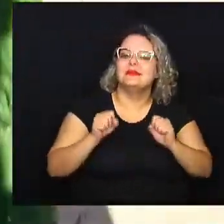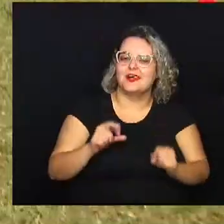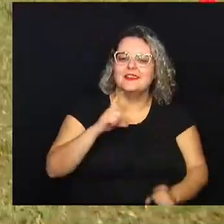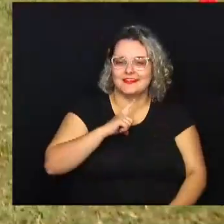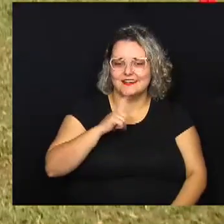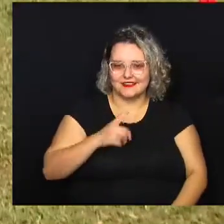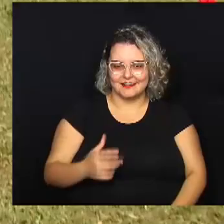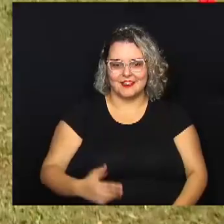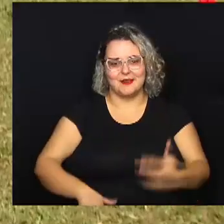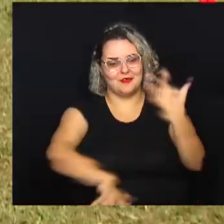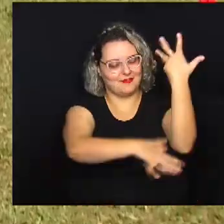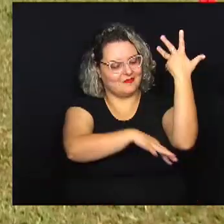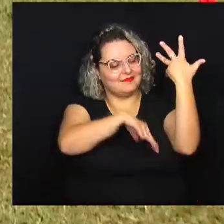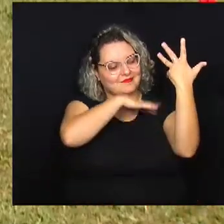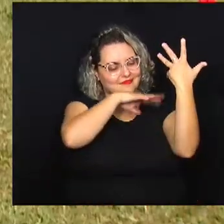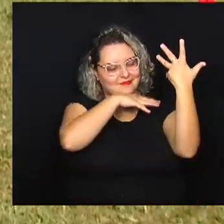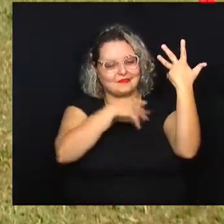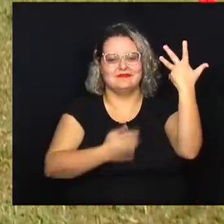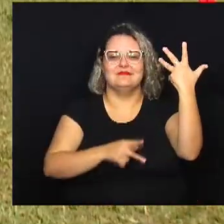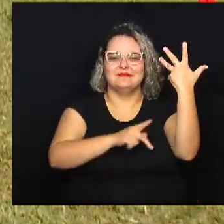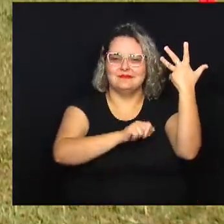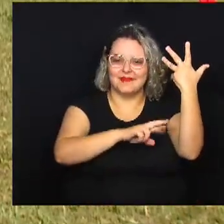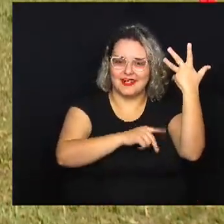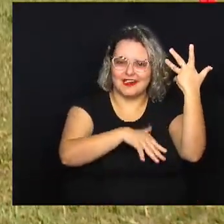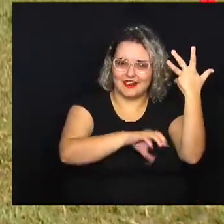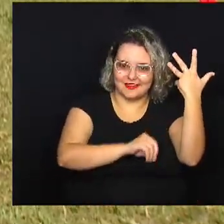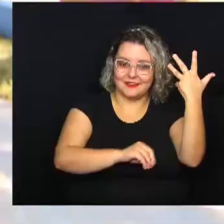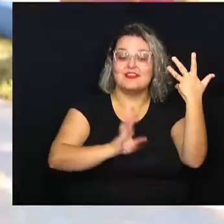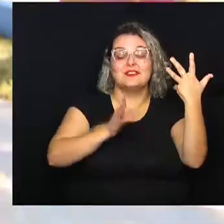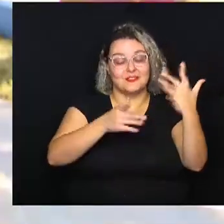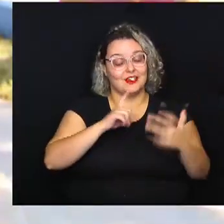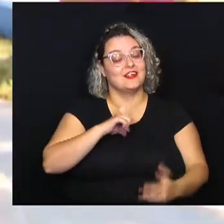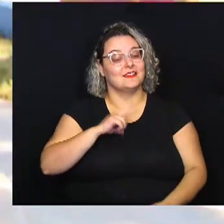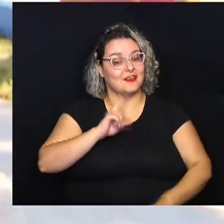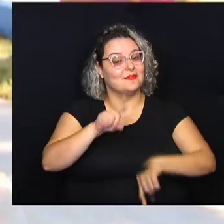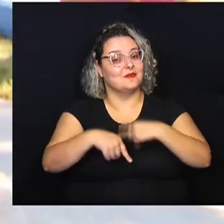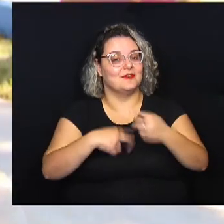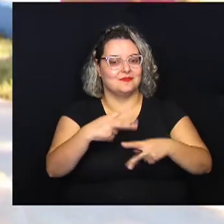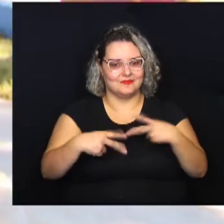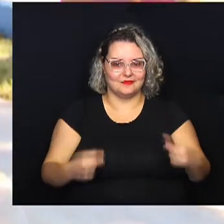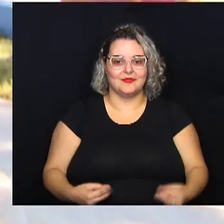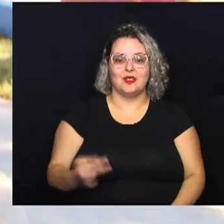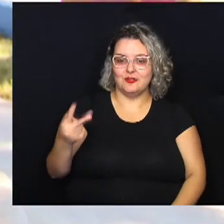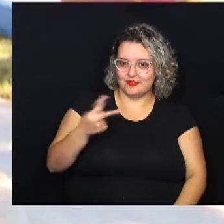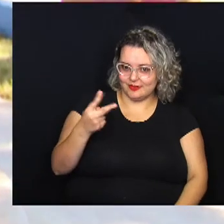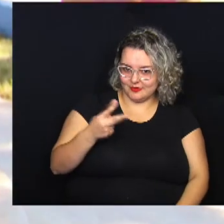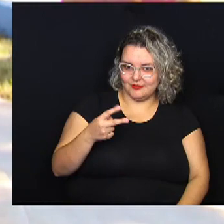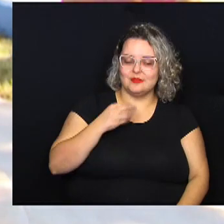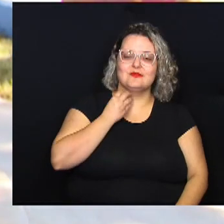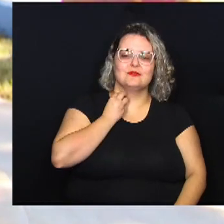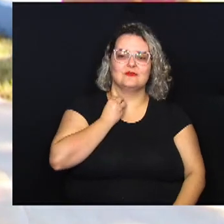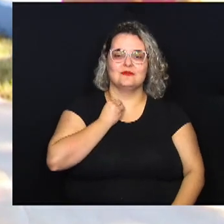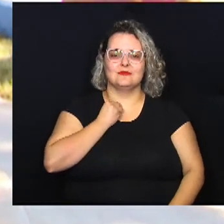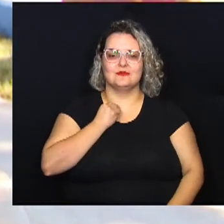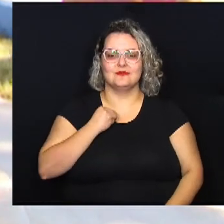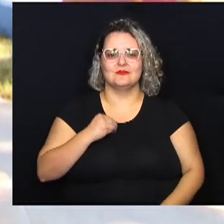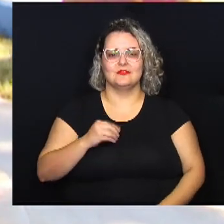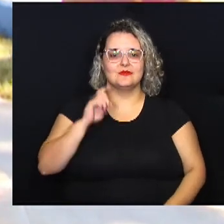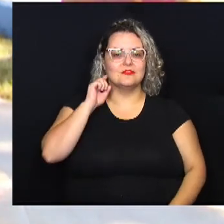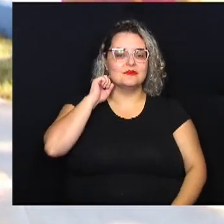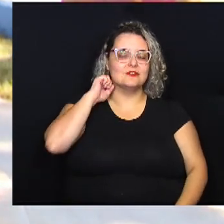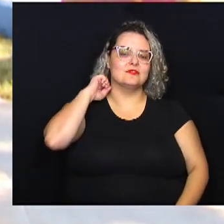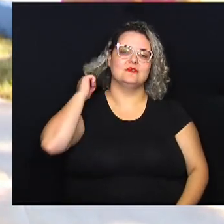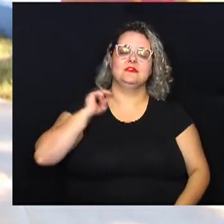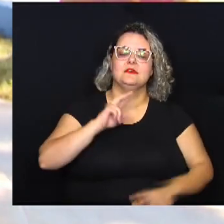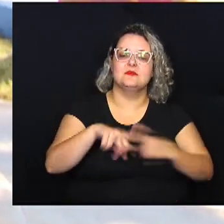um parcão. E já tem mais um para ser inaugurado. O segundo, né, complementando o segundo, que vai ser inaugurado,